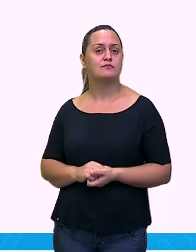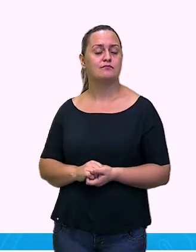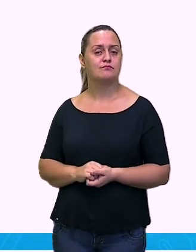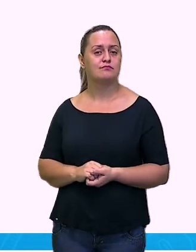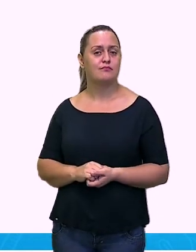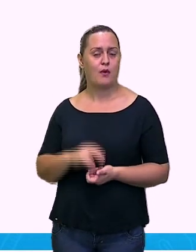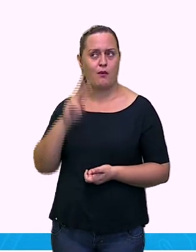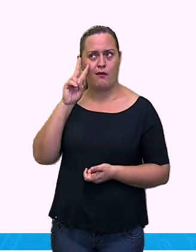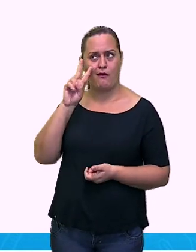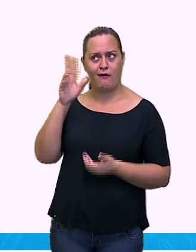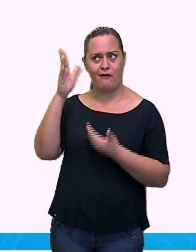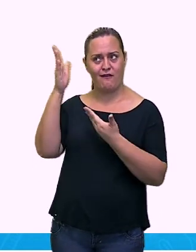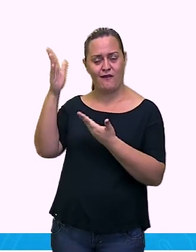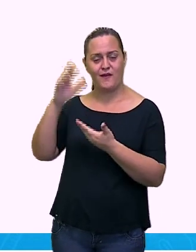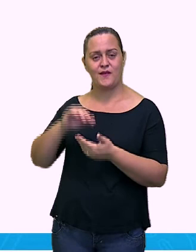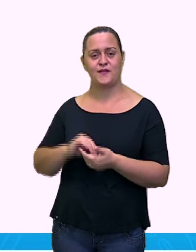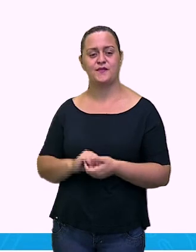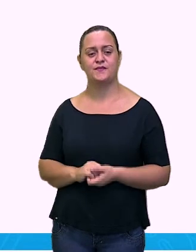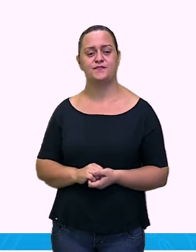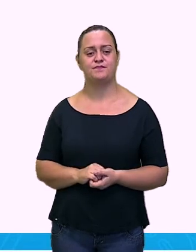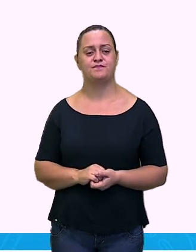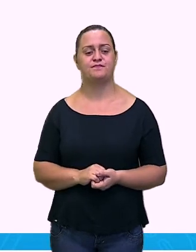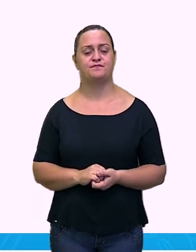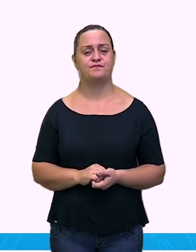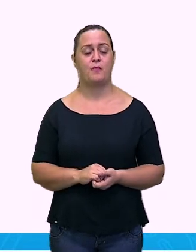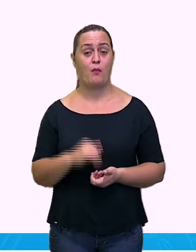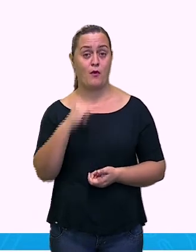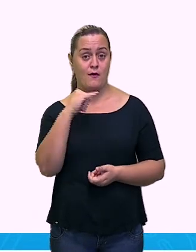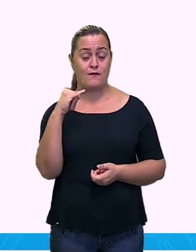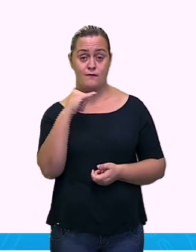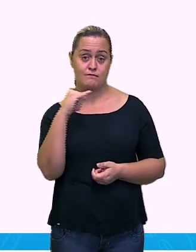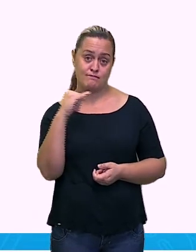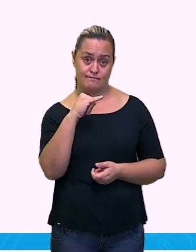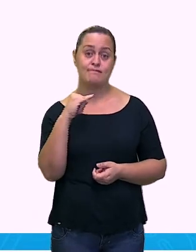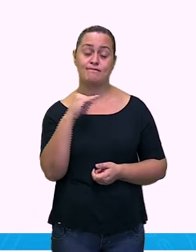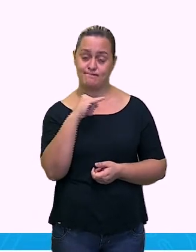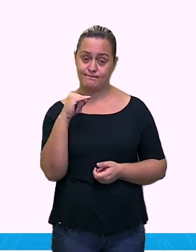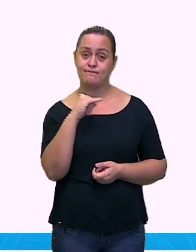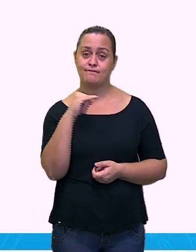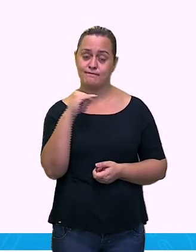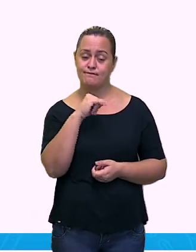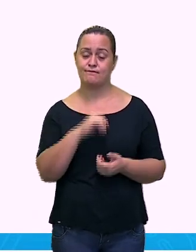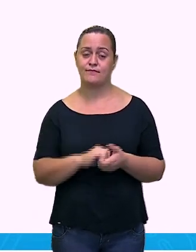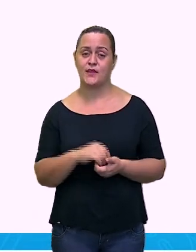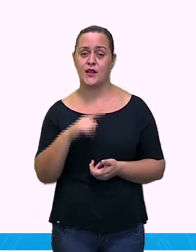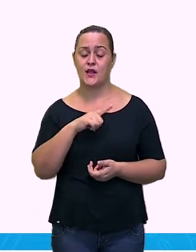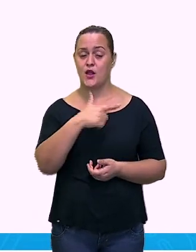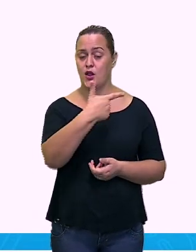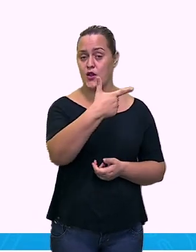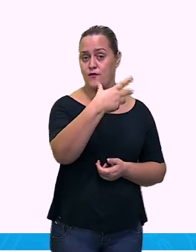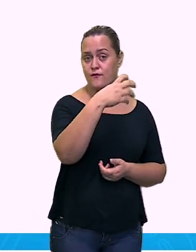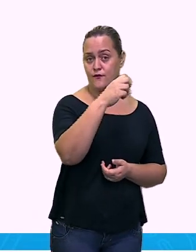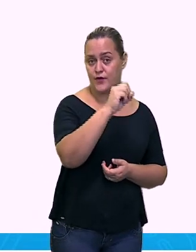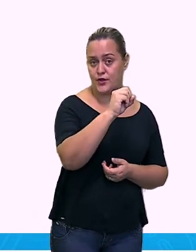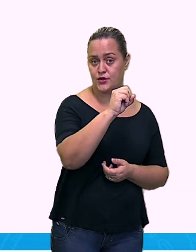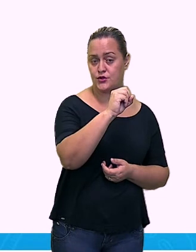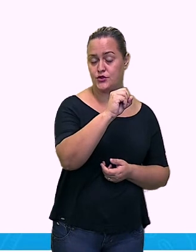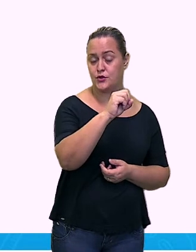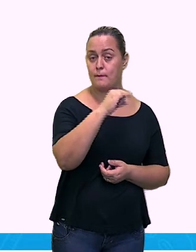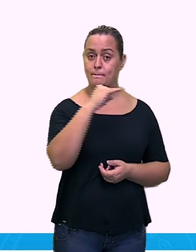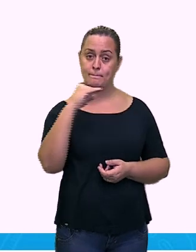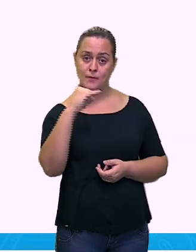nós vamos fazer uma subtração como eu faço isso você pode já fazer a